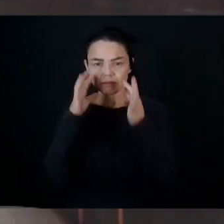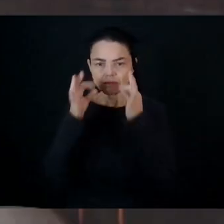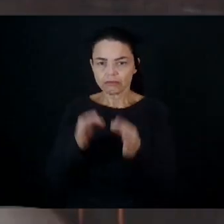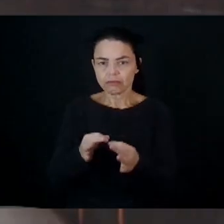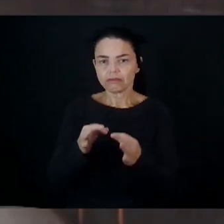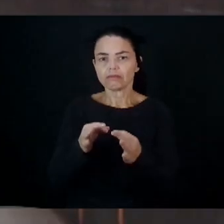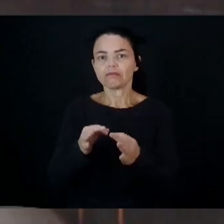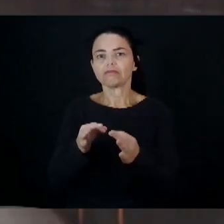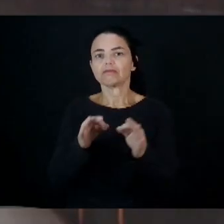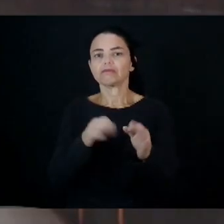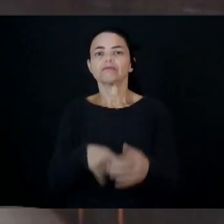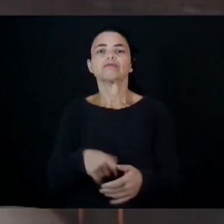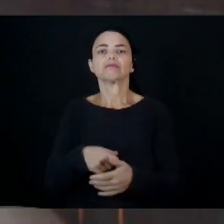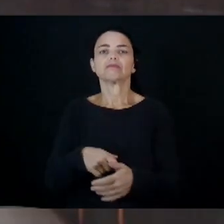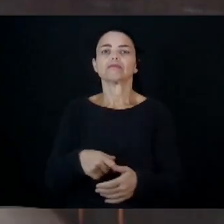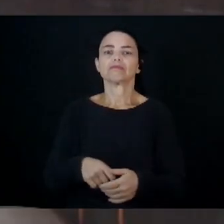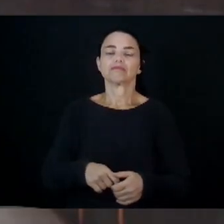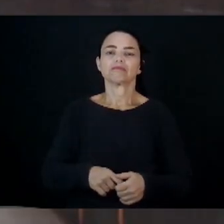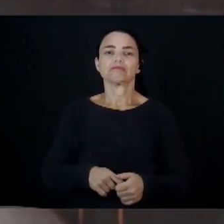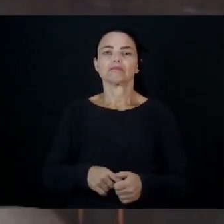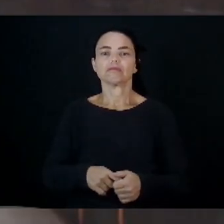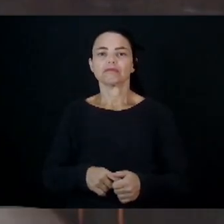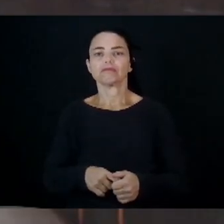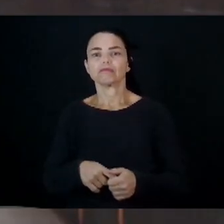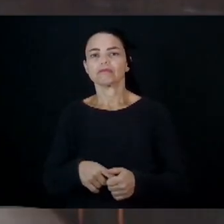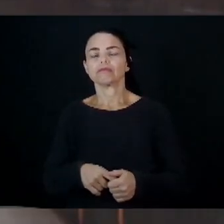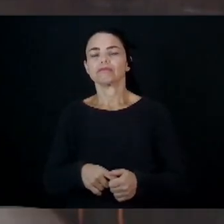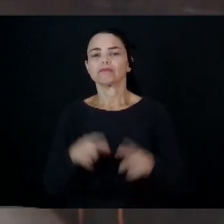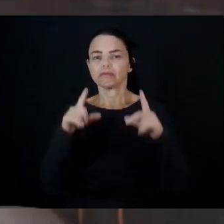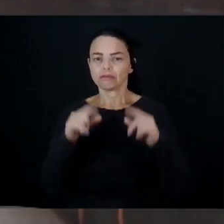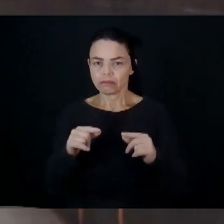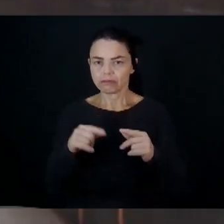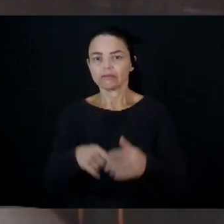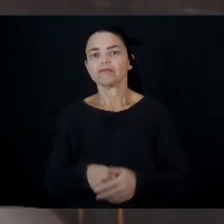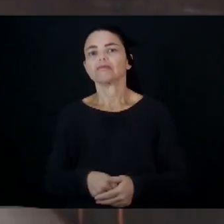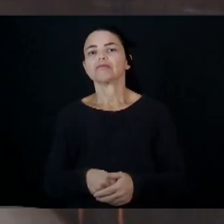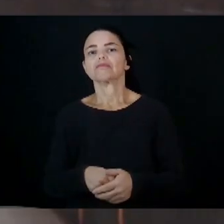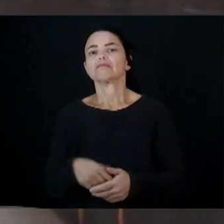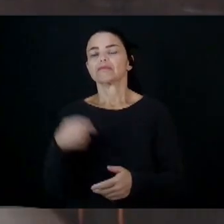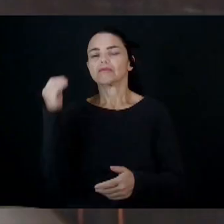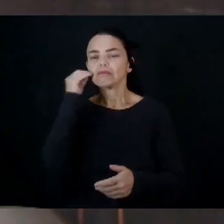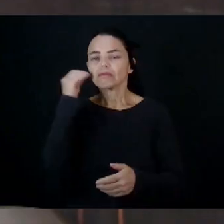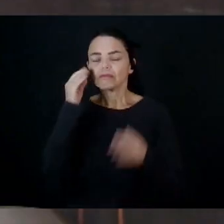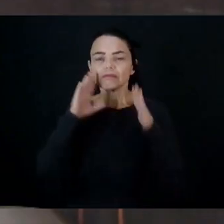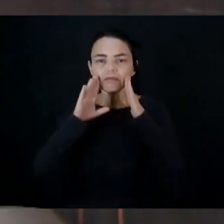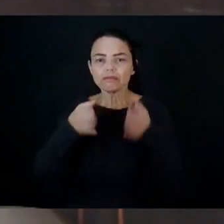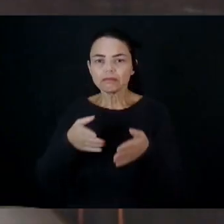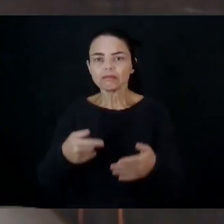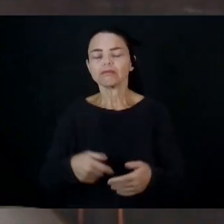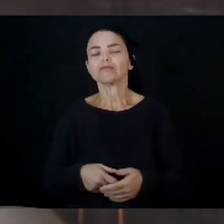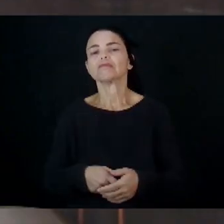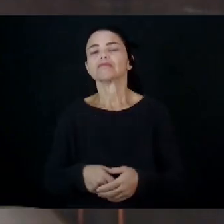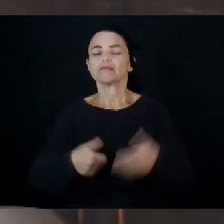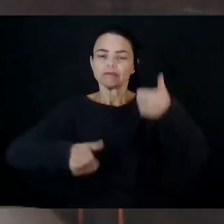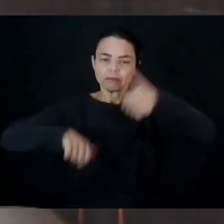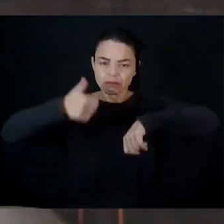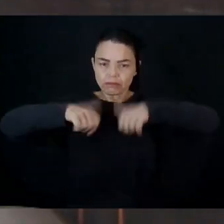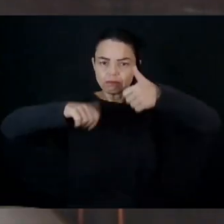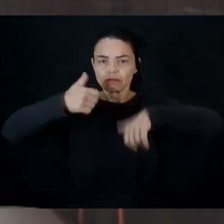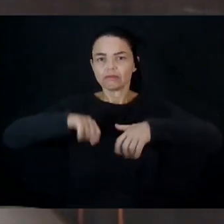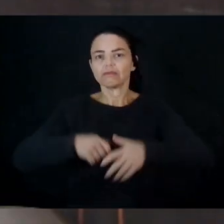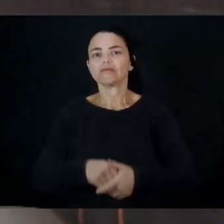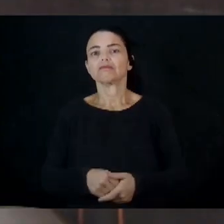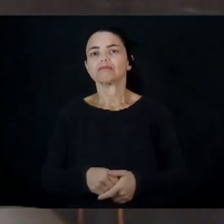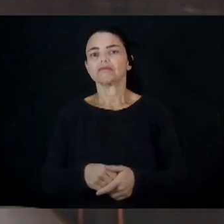Então, assim, reduz um pouco, né? Tenta focar um pouco mais, se avalie para ver